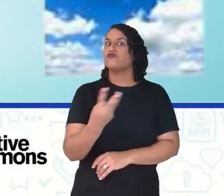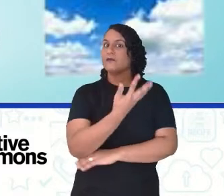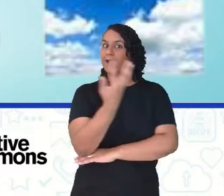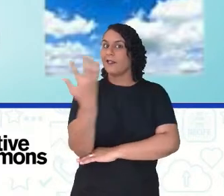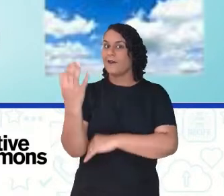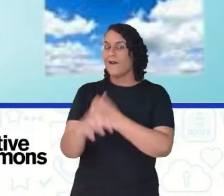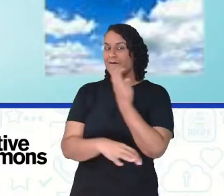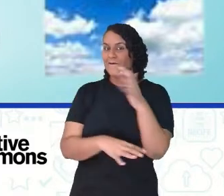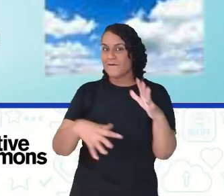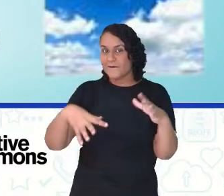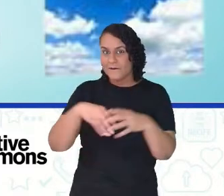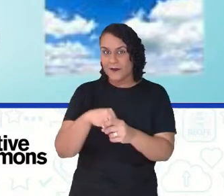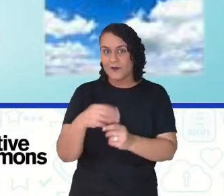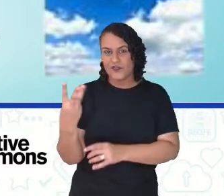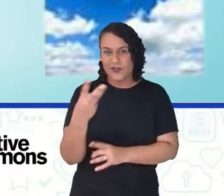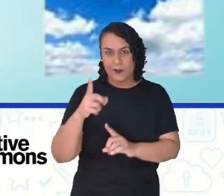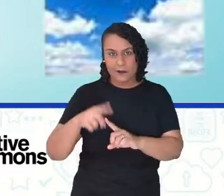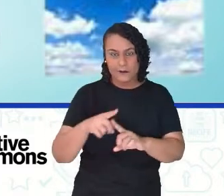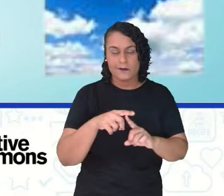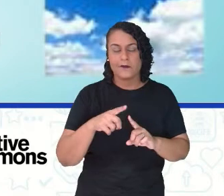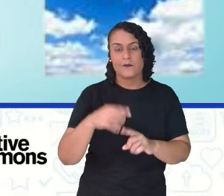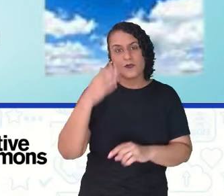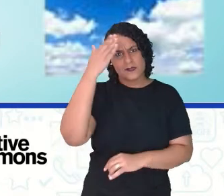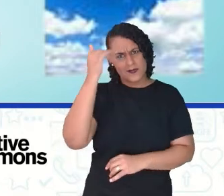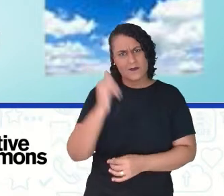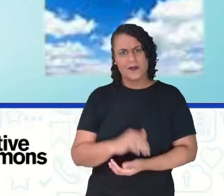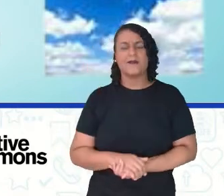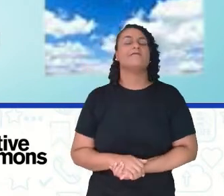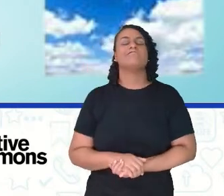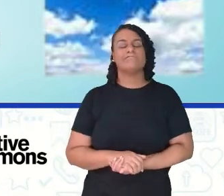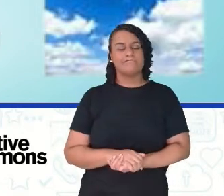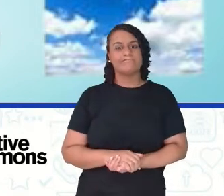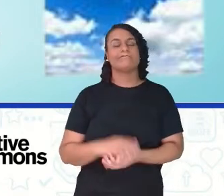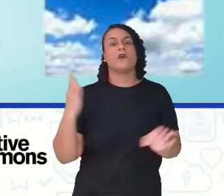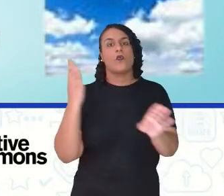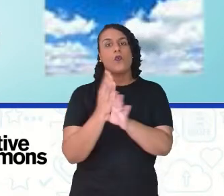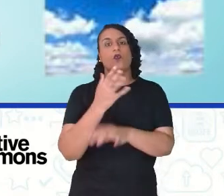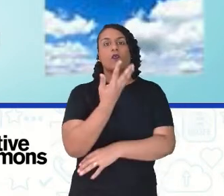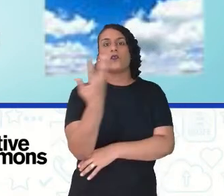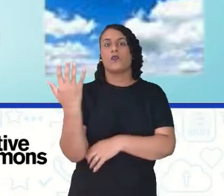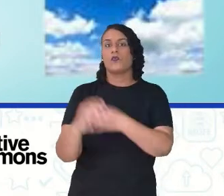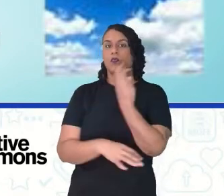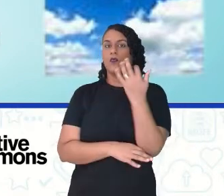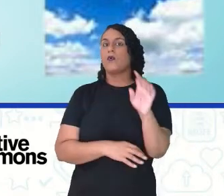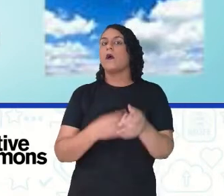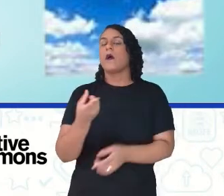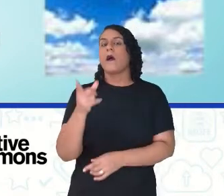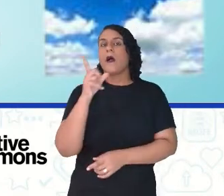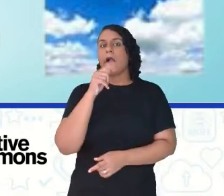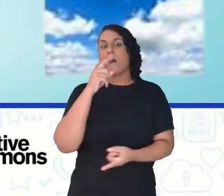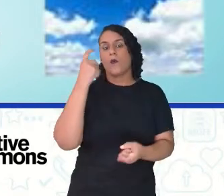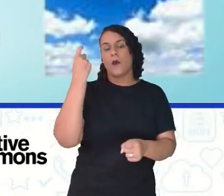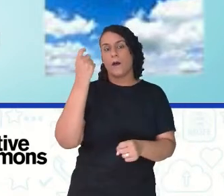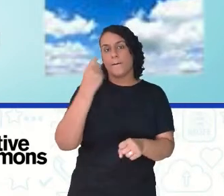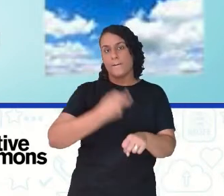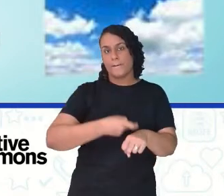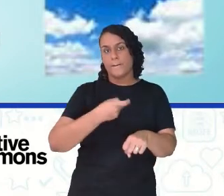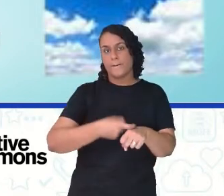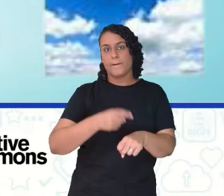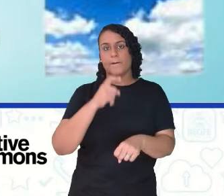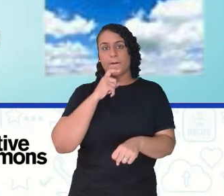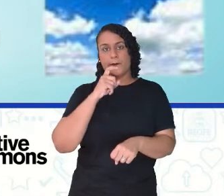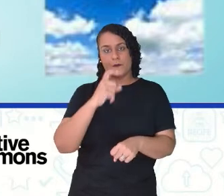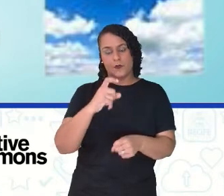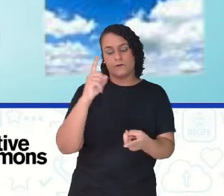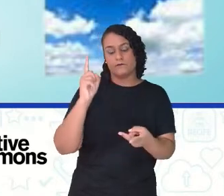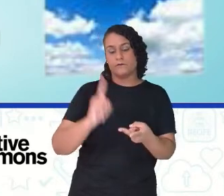da natureza? Vocês sabiam disso, que a gente pode encontrar na natureza a água no estado sólido, a água no estado líquido e a